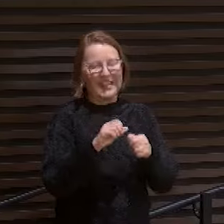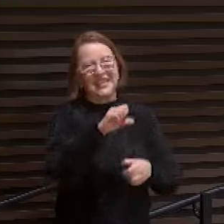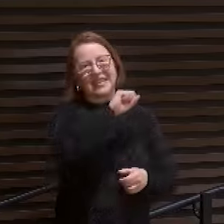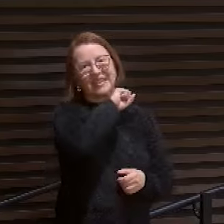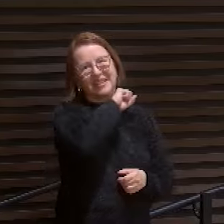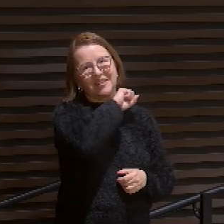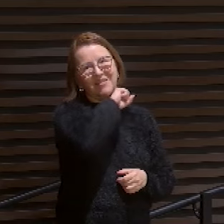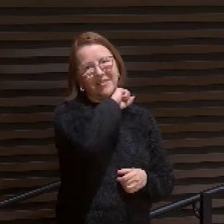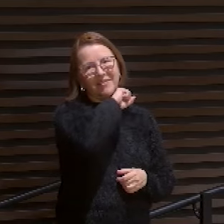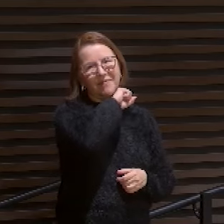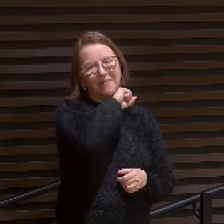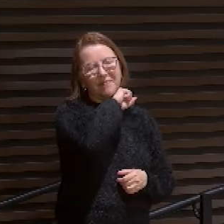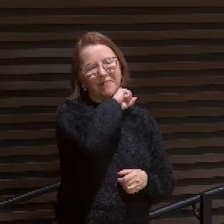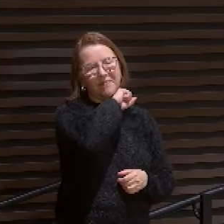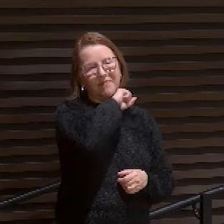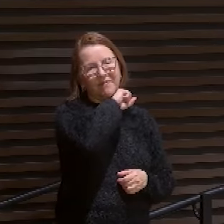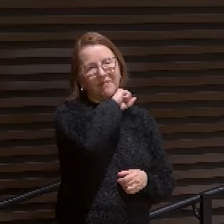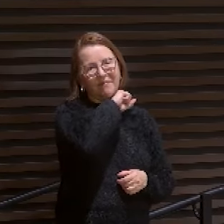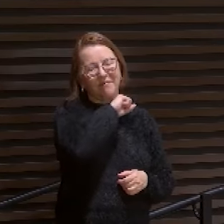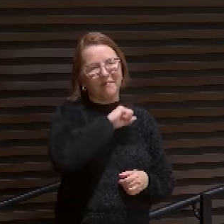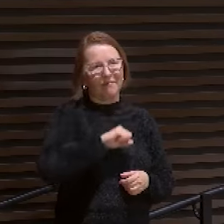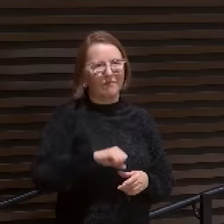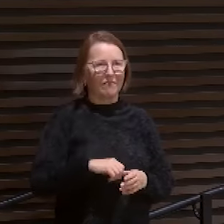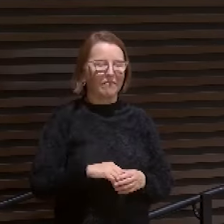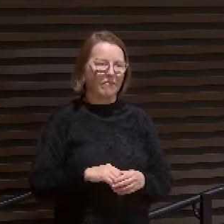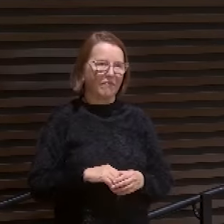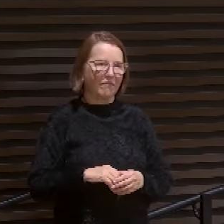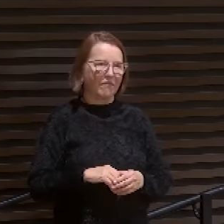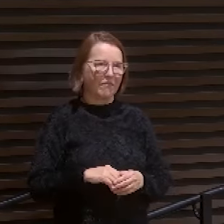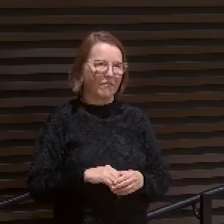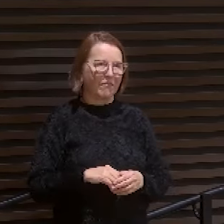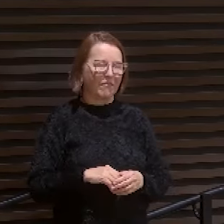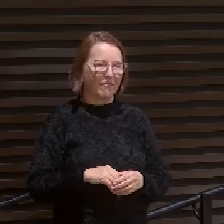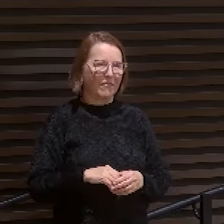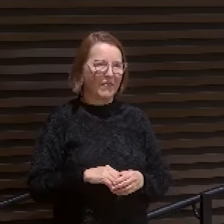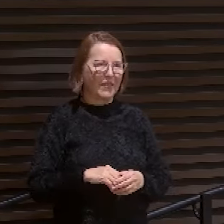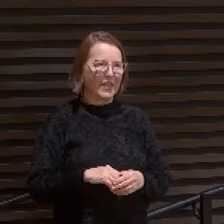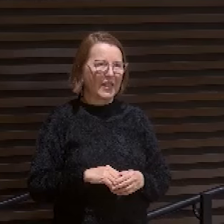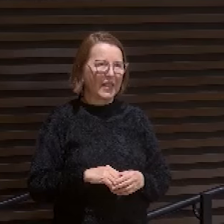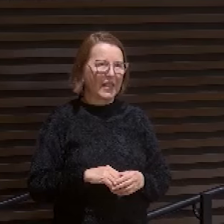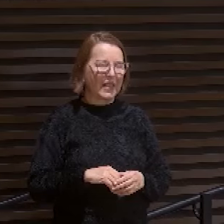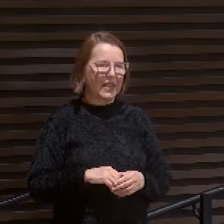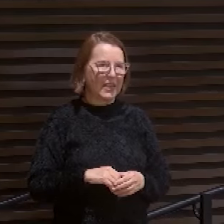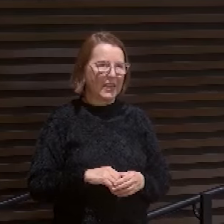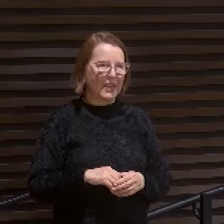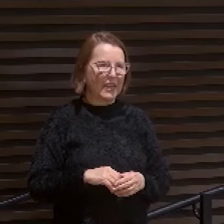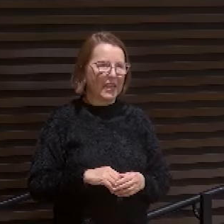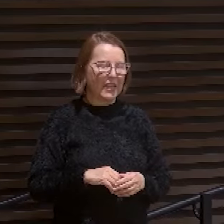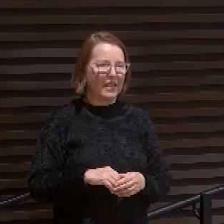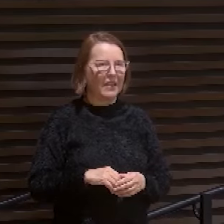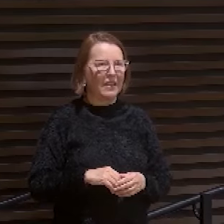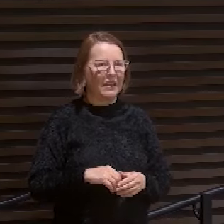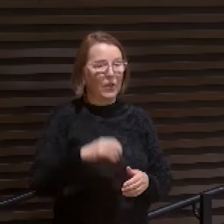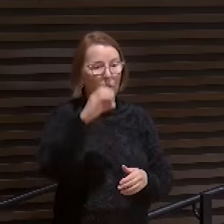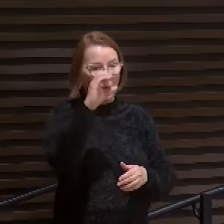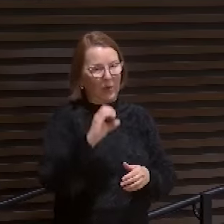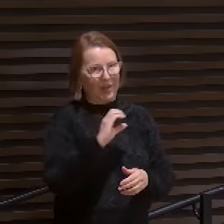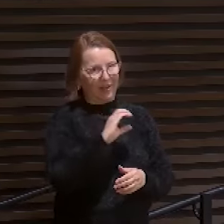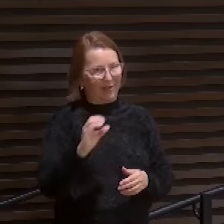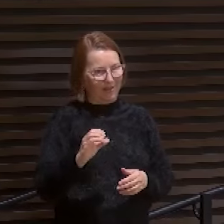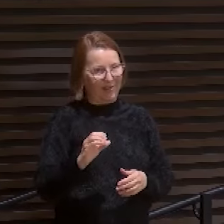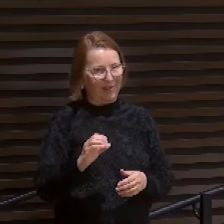sacrifícios. O romanismo tem na missa uma ideia de reedição